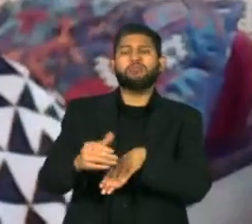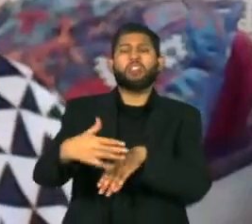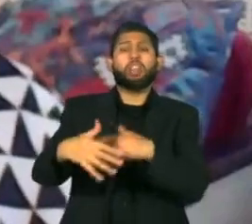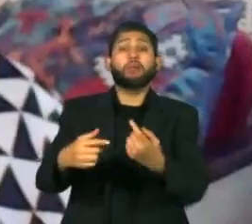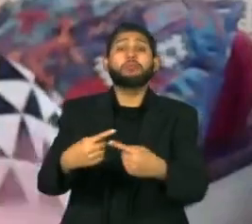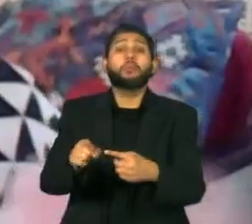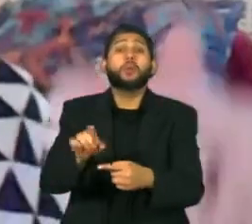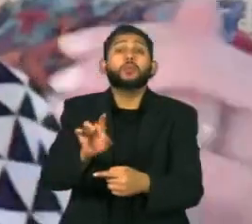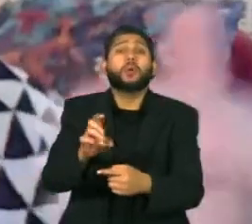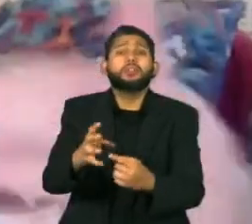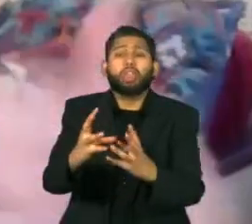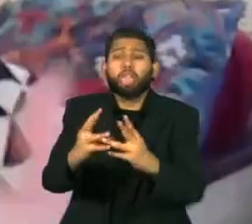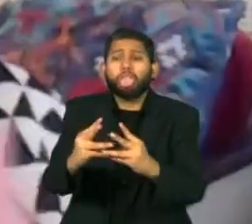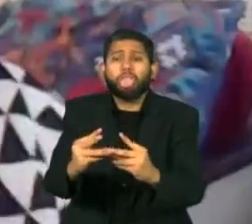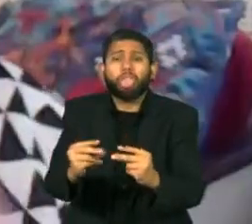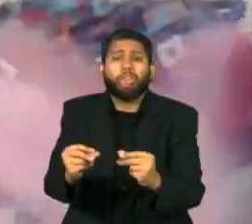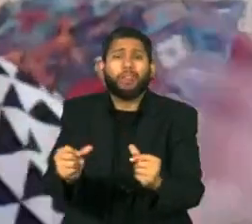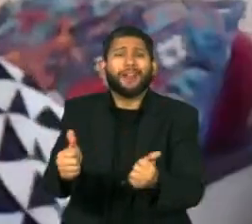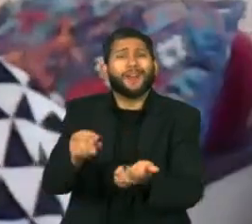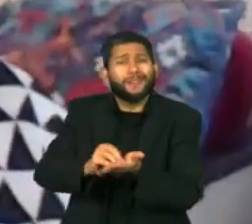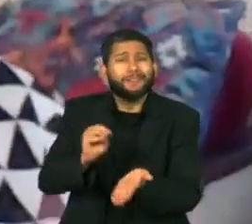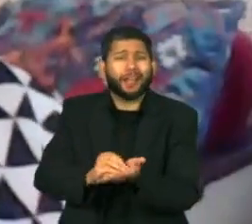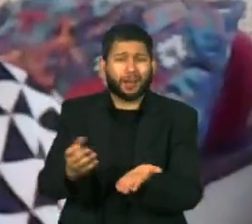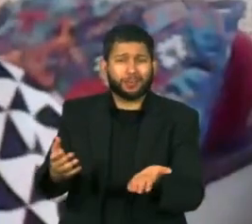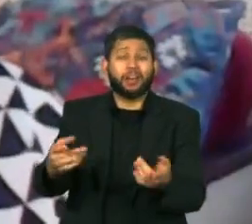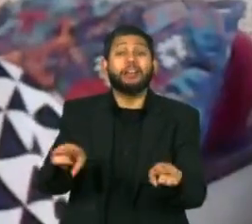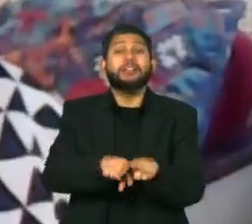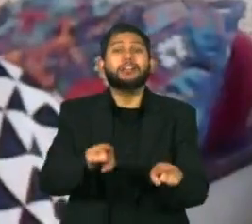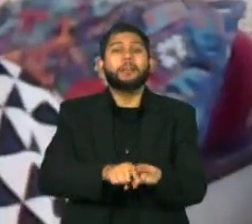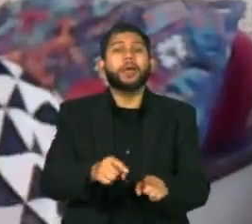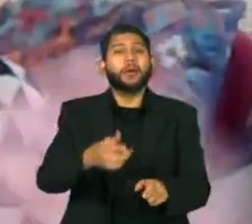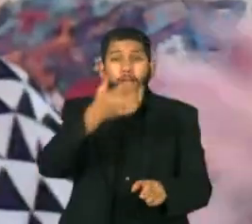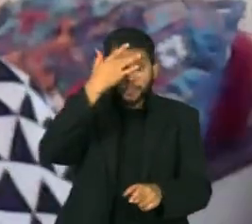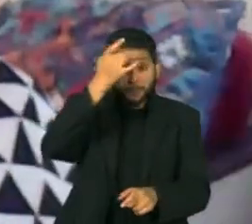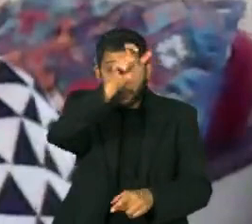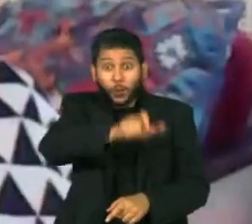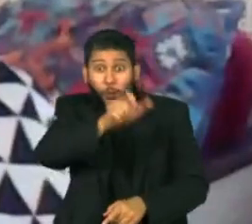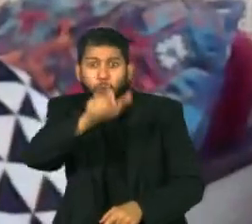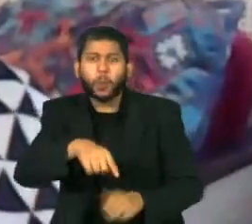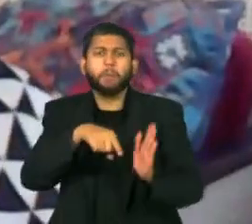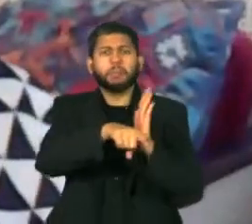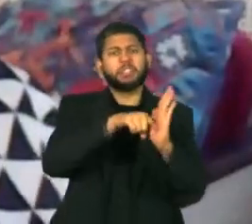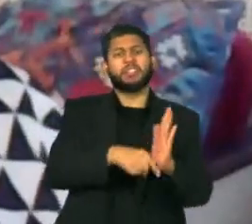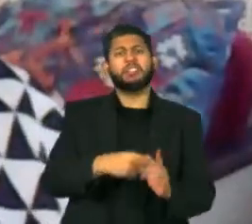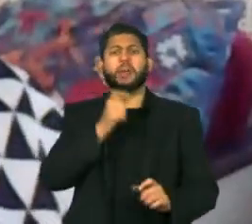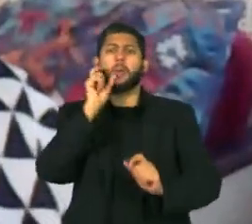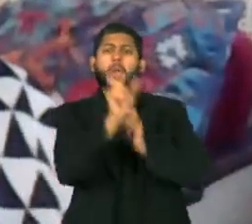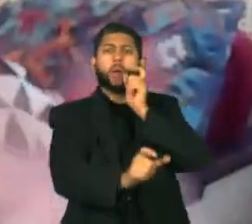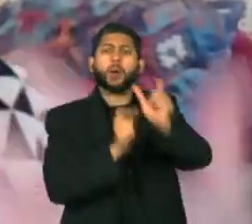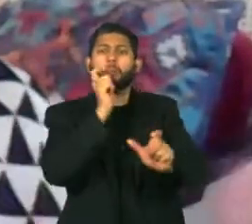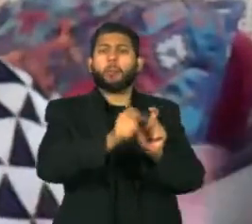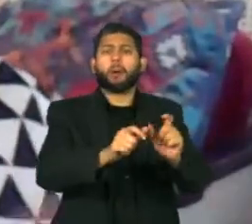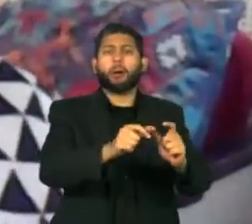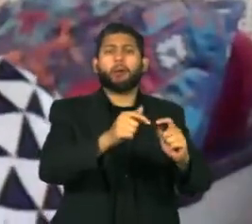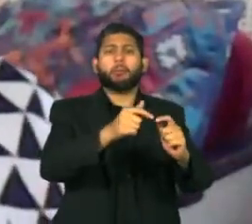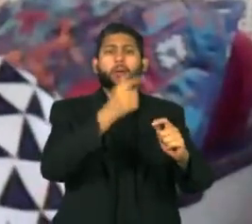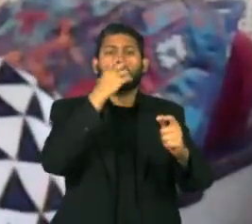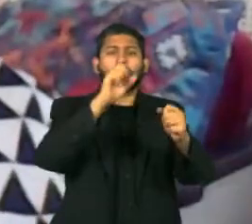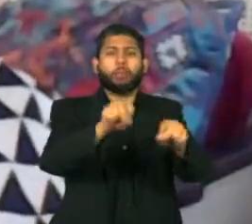maneira, um abatimento moral, digamos, né, das universidades, né, do lugar onde se